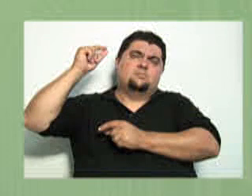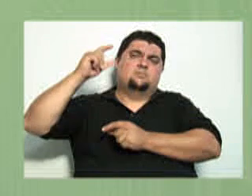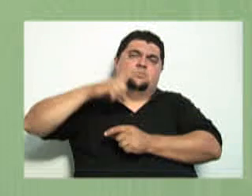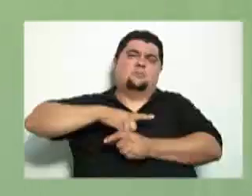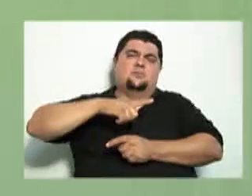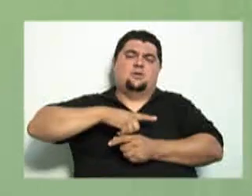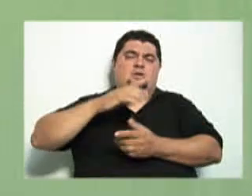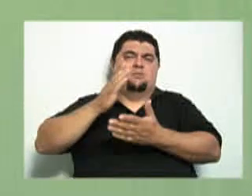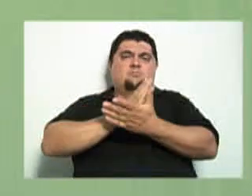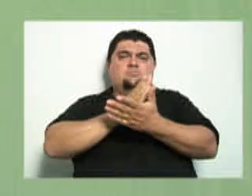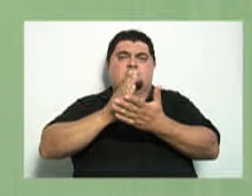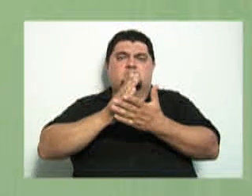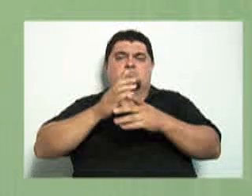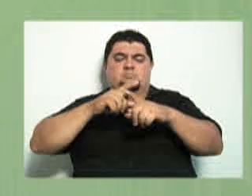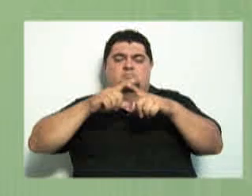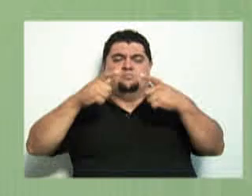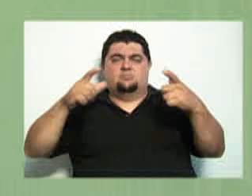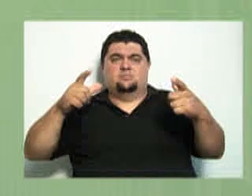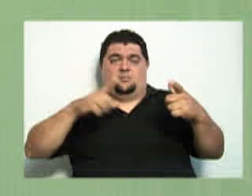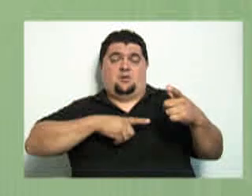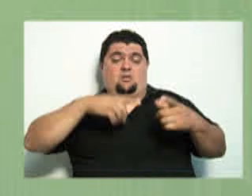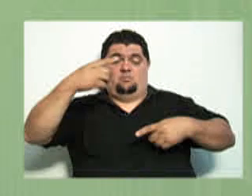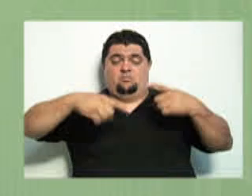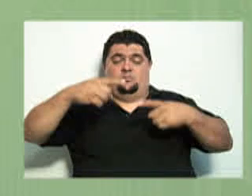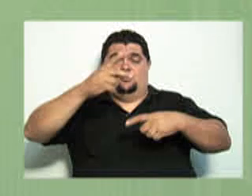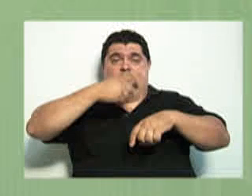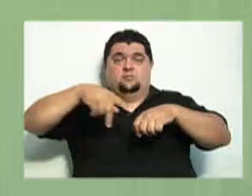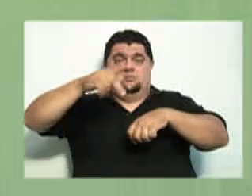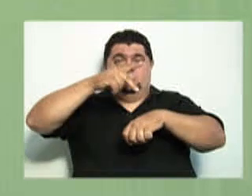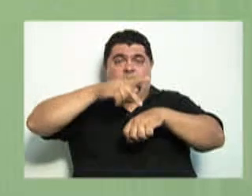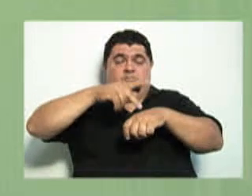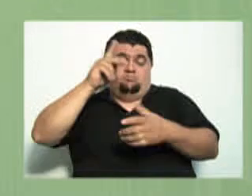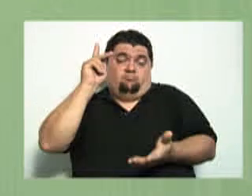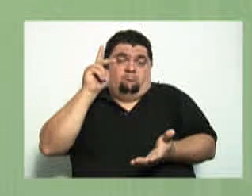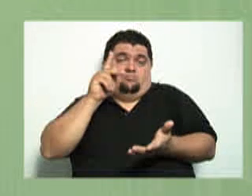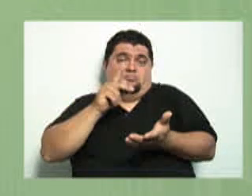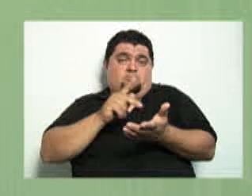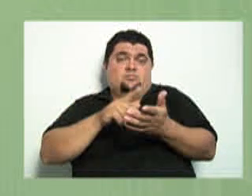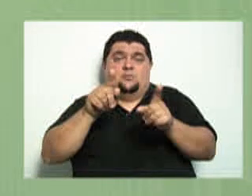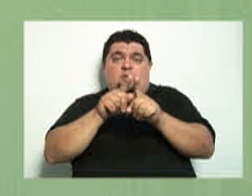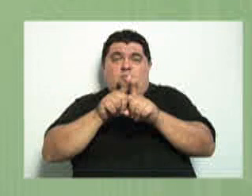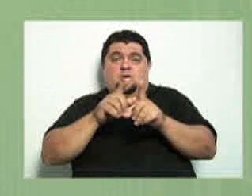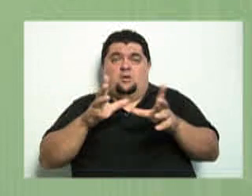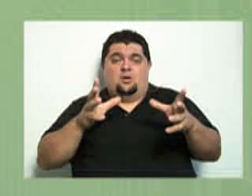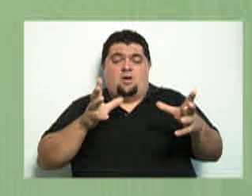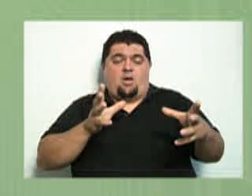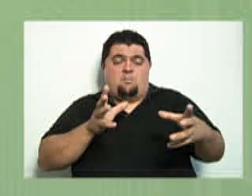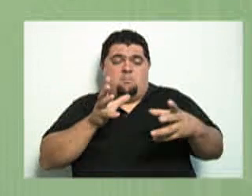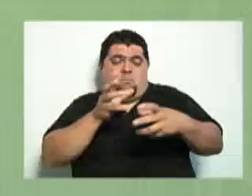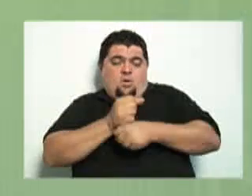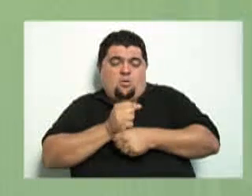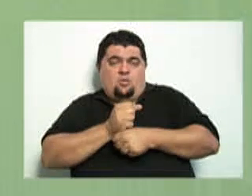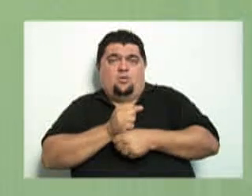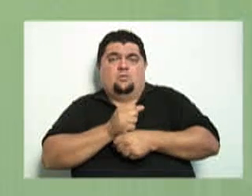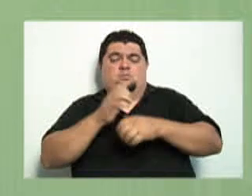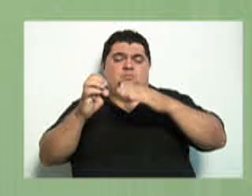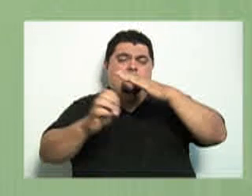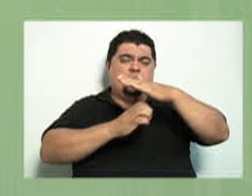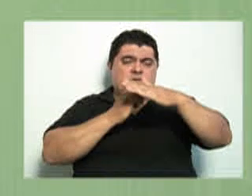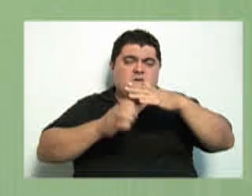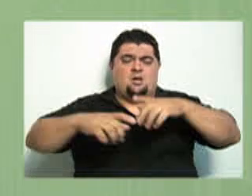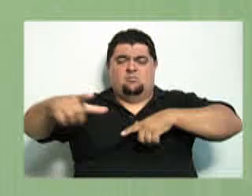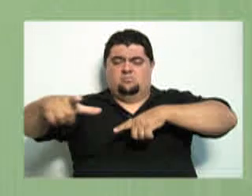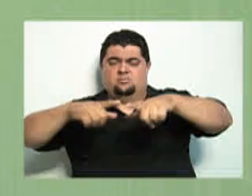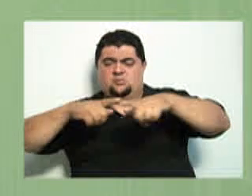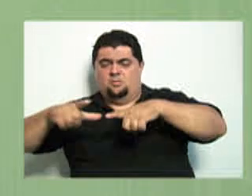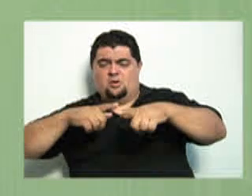de crescimento, quando a gente tem uma política nacional consolidada e a gente tem a cooperação de agentes públicos, empresários,